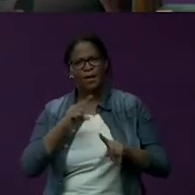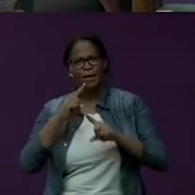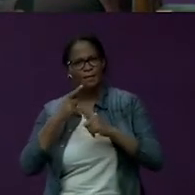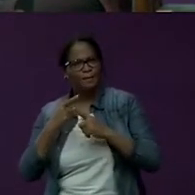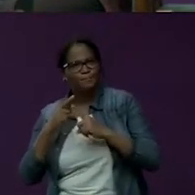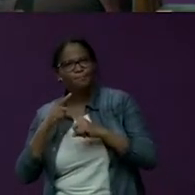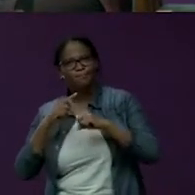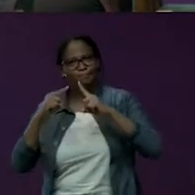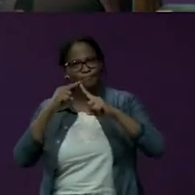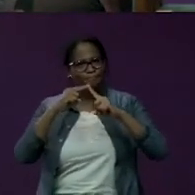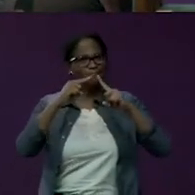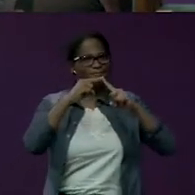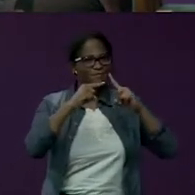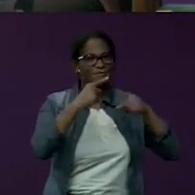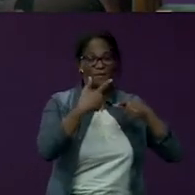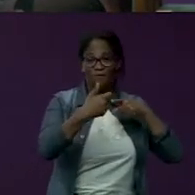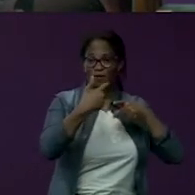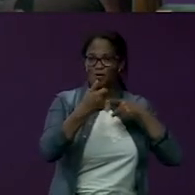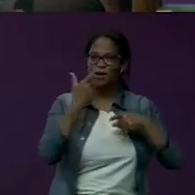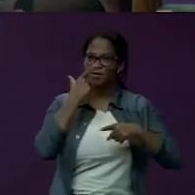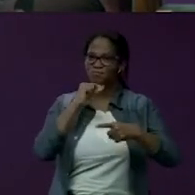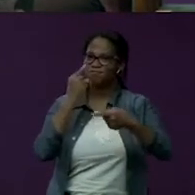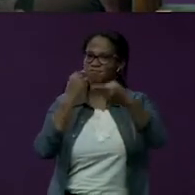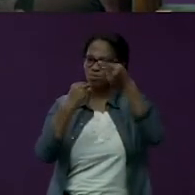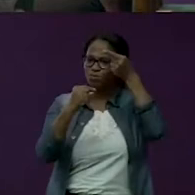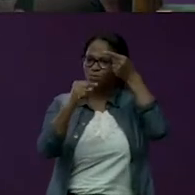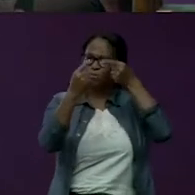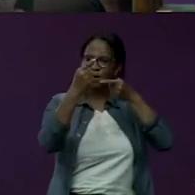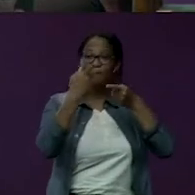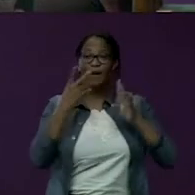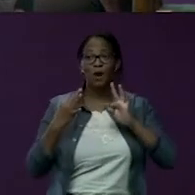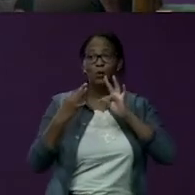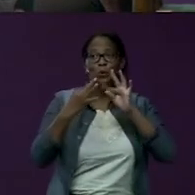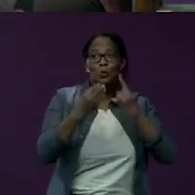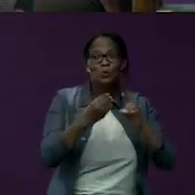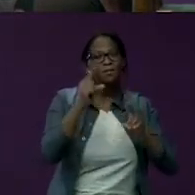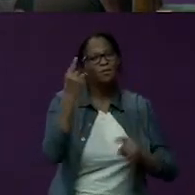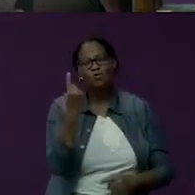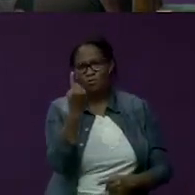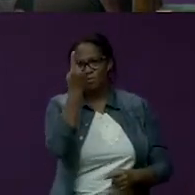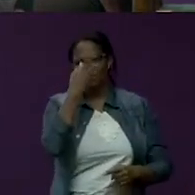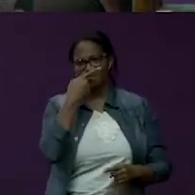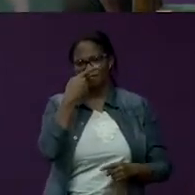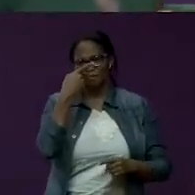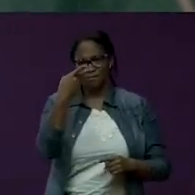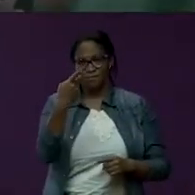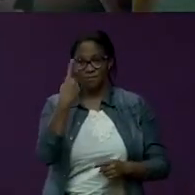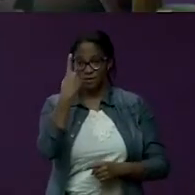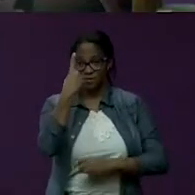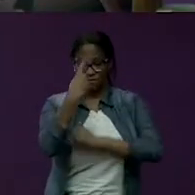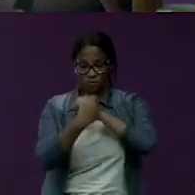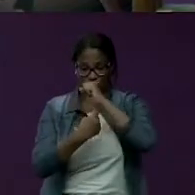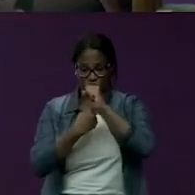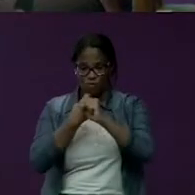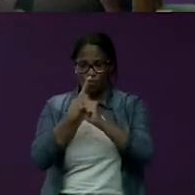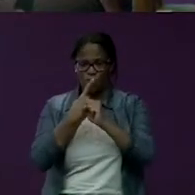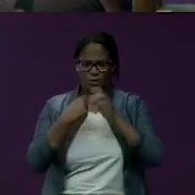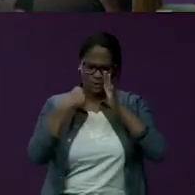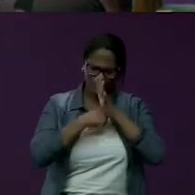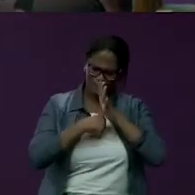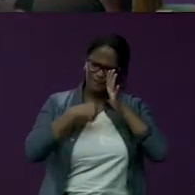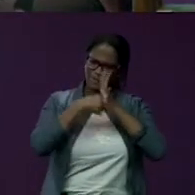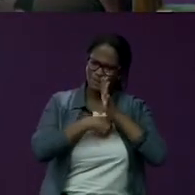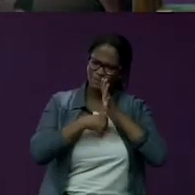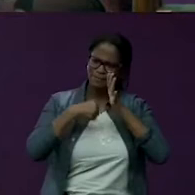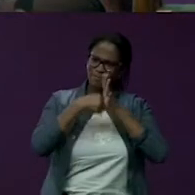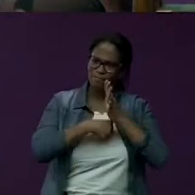né? Que eu nem vou falar de todas, mas assim, uma eu vou falar, eu passei durante um ano brigando